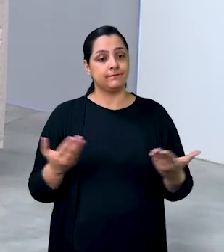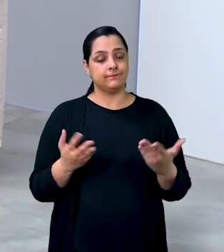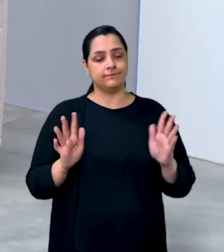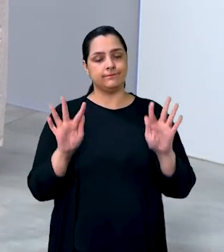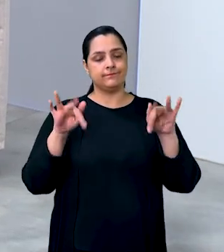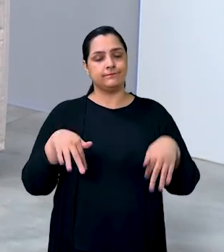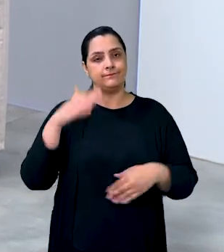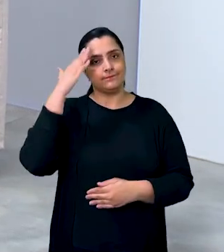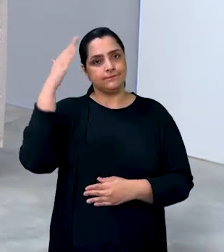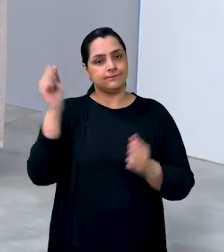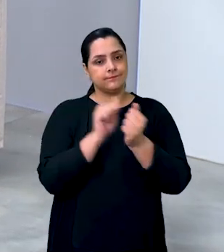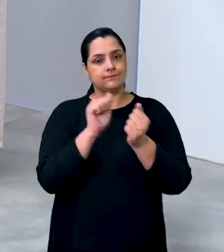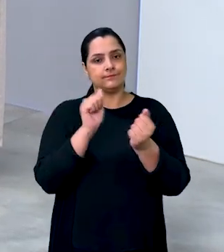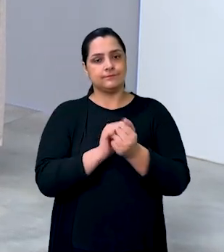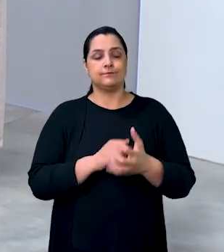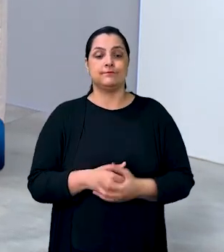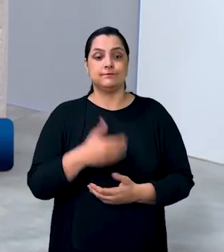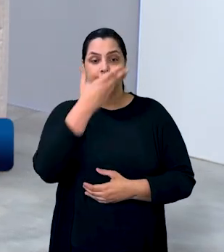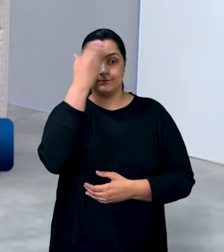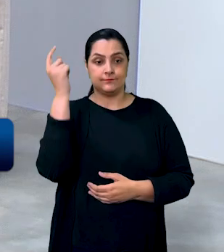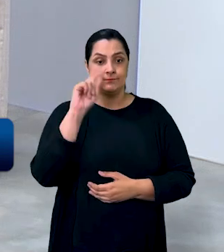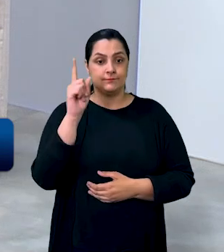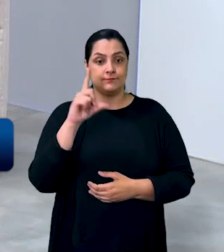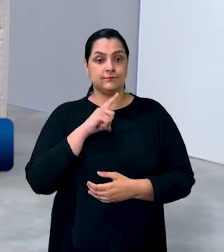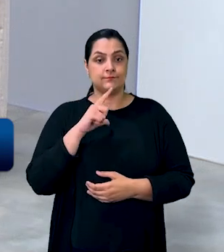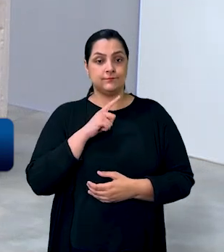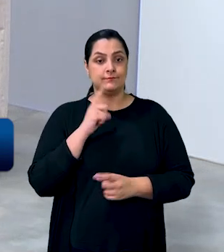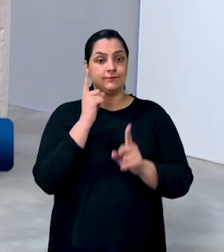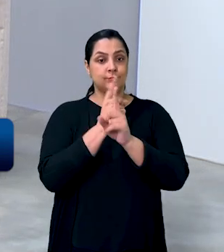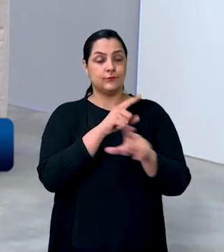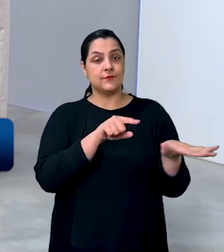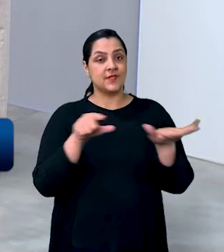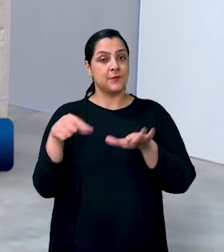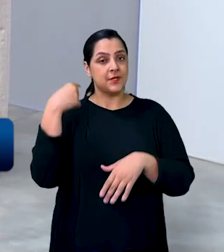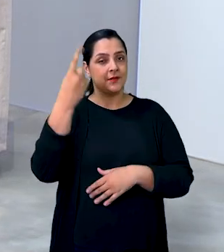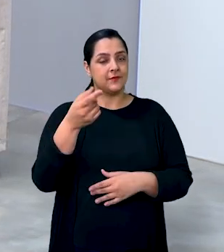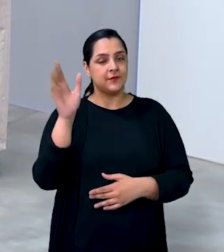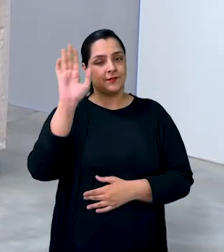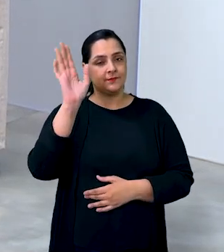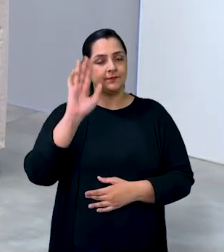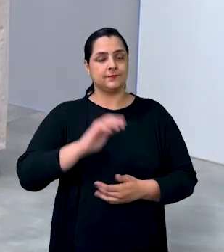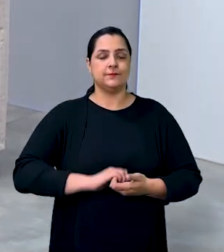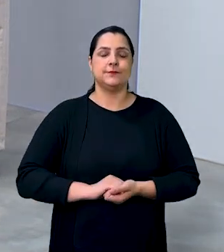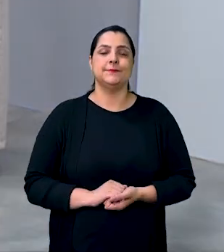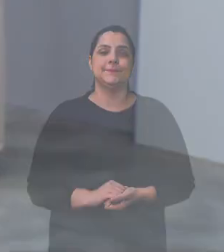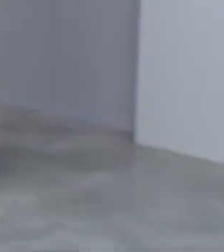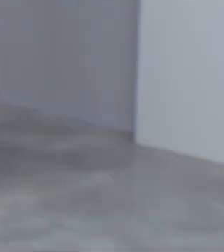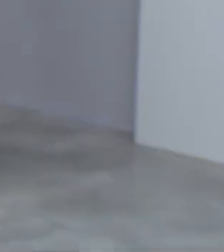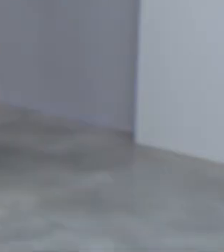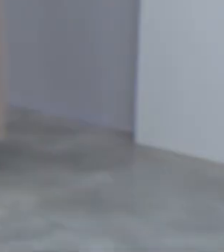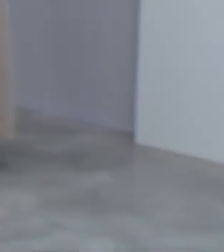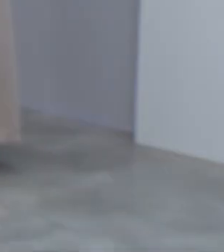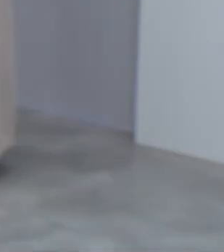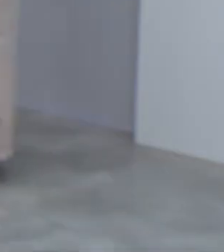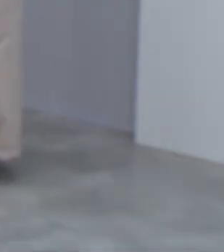Esta edição fica por aqui. Obrigado pela companhia. Não se esqueça que temos um encontro marcado na semana que vem. Tchau, tchau.